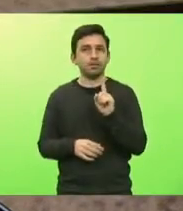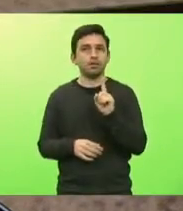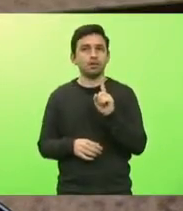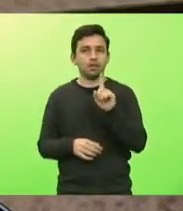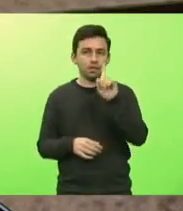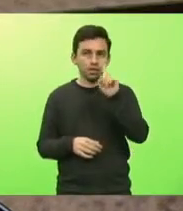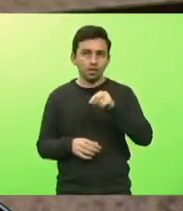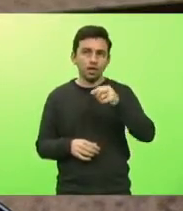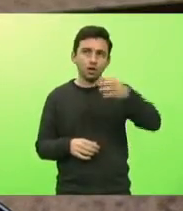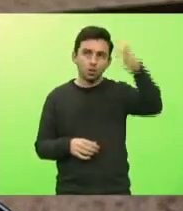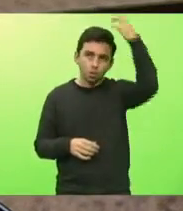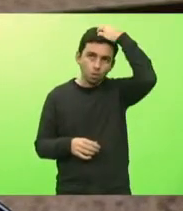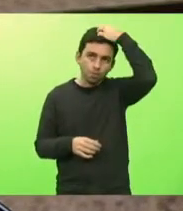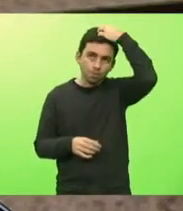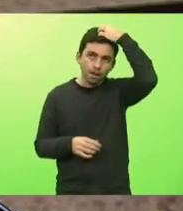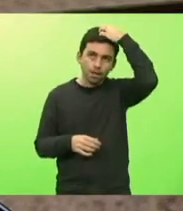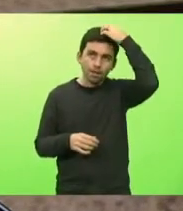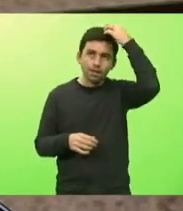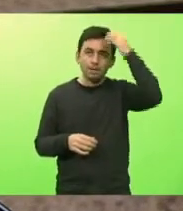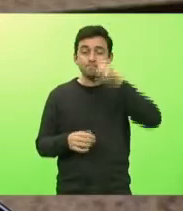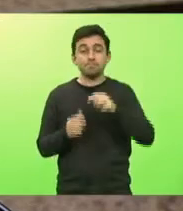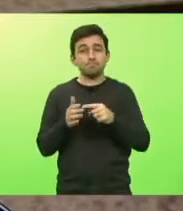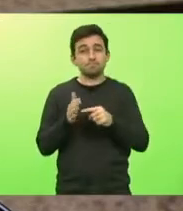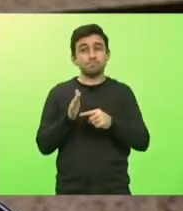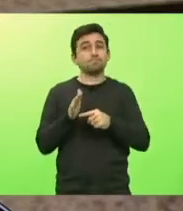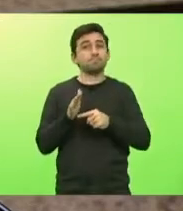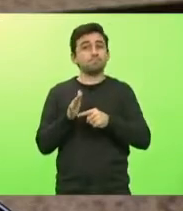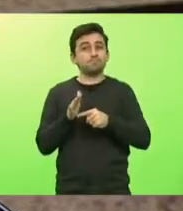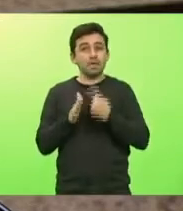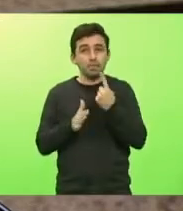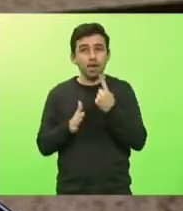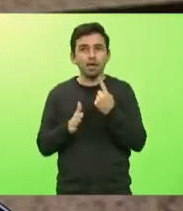culpa. Esperou a gente ter que bater,